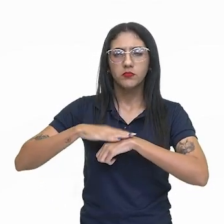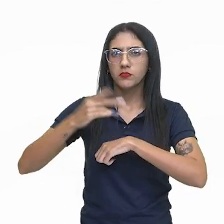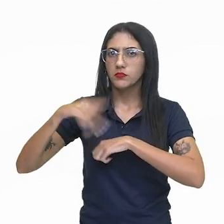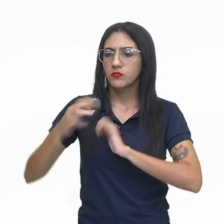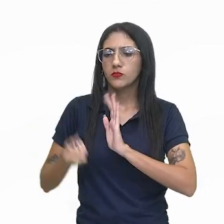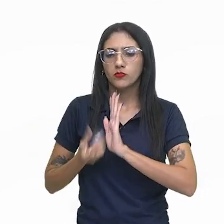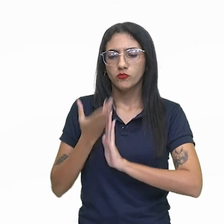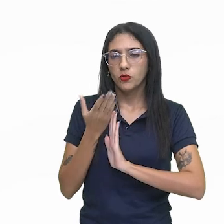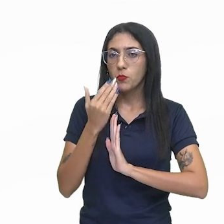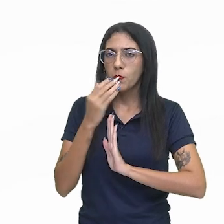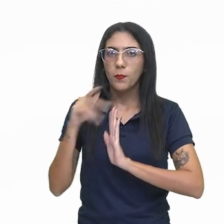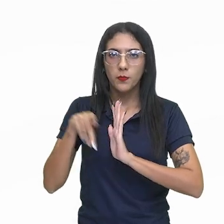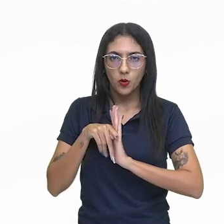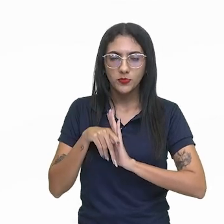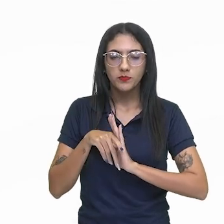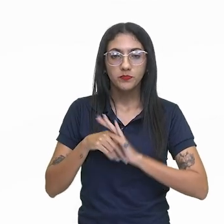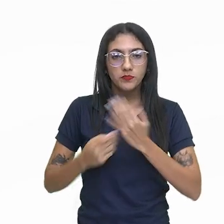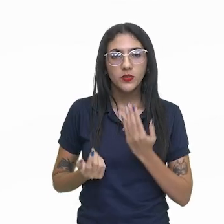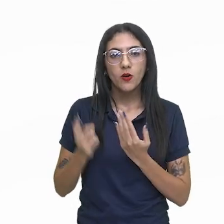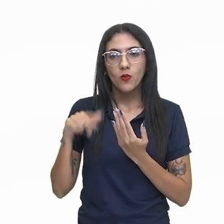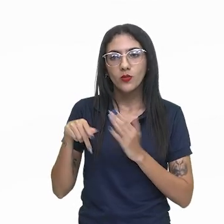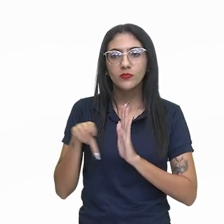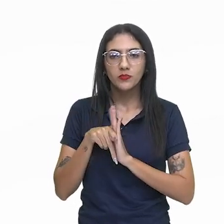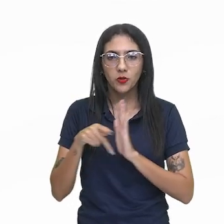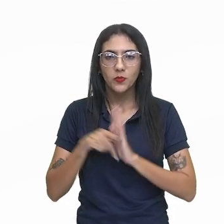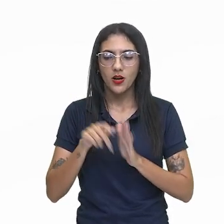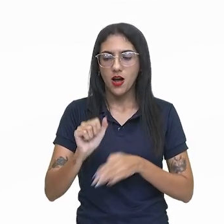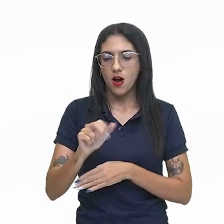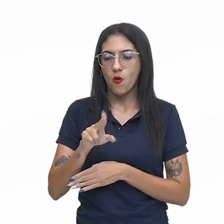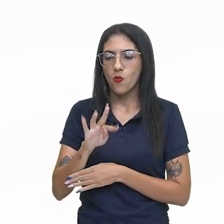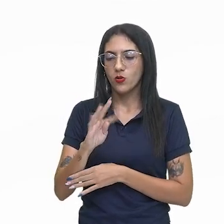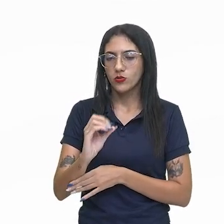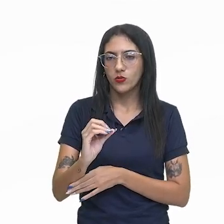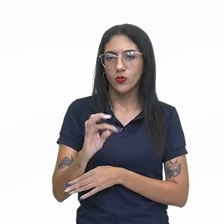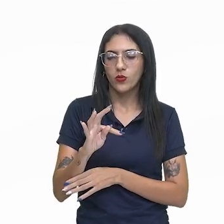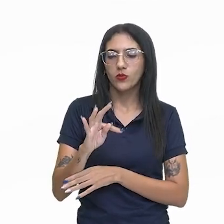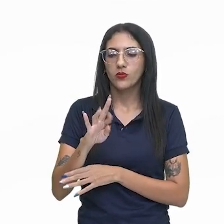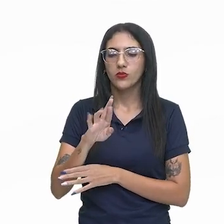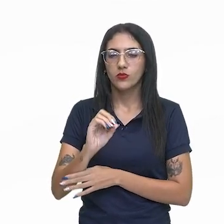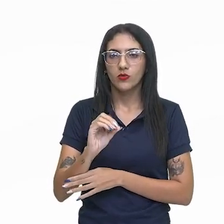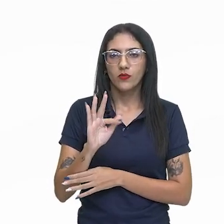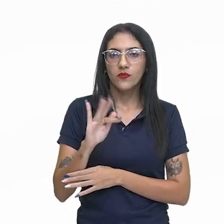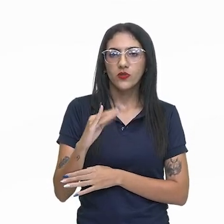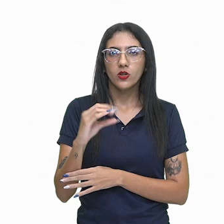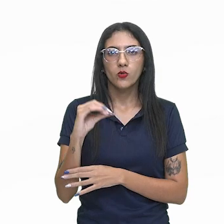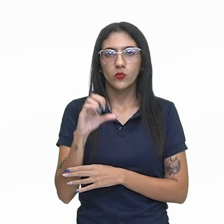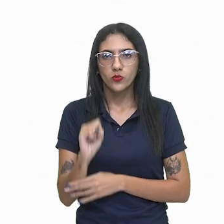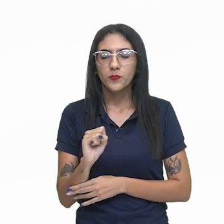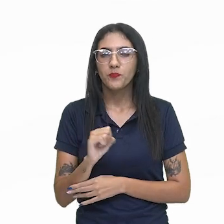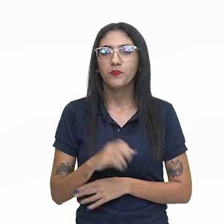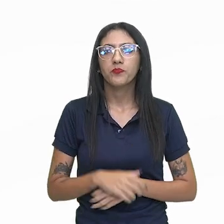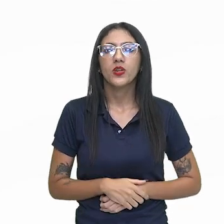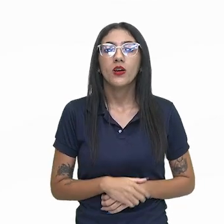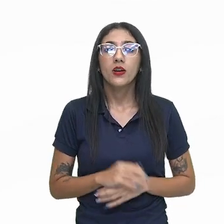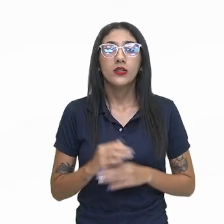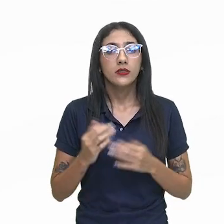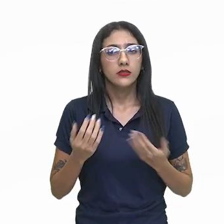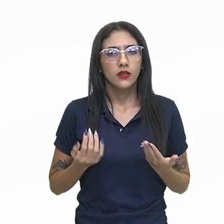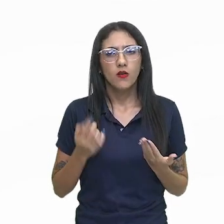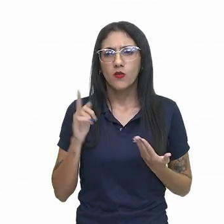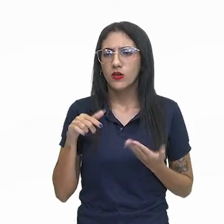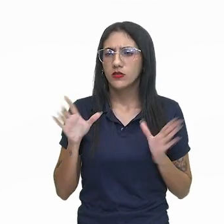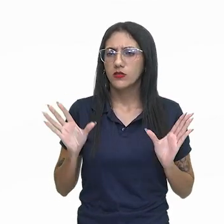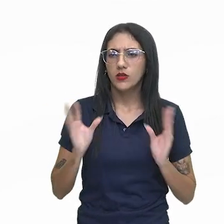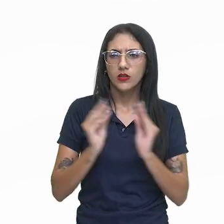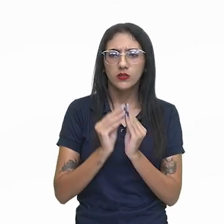alimento. Eram esses os seres autotróficos. Então, basicamente, esse é o resumo de como